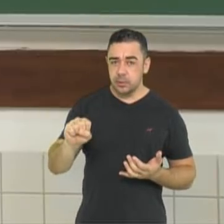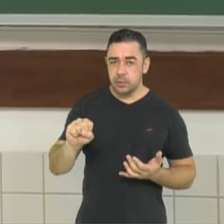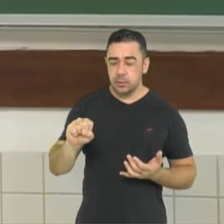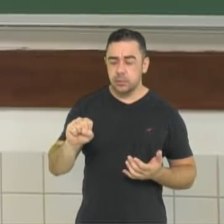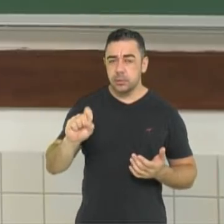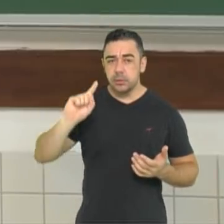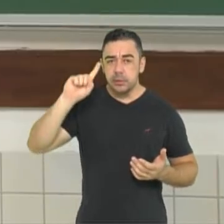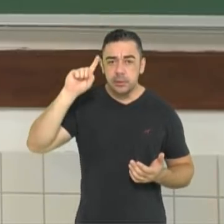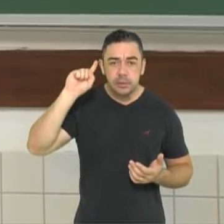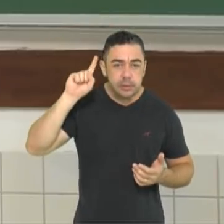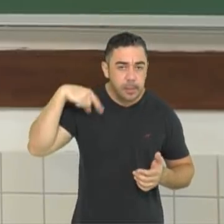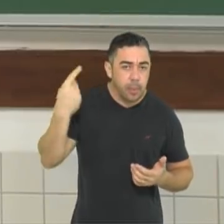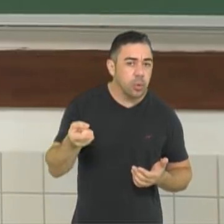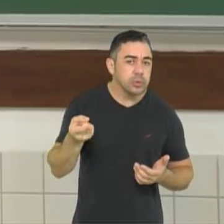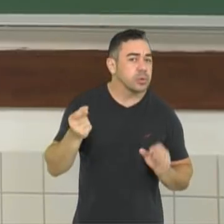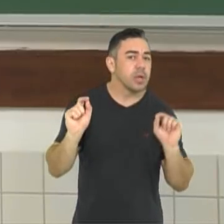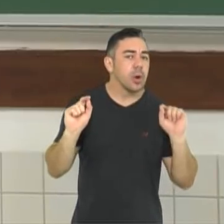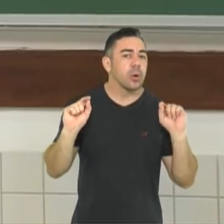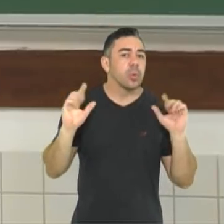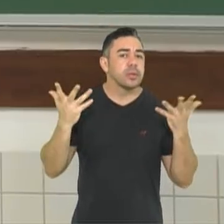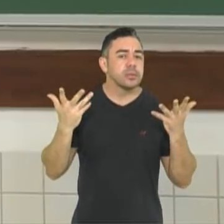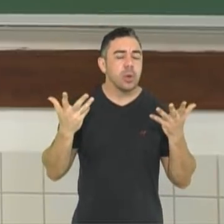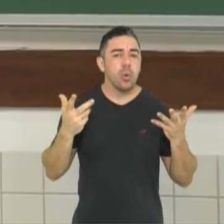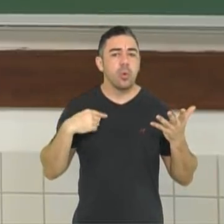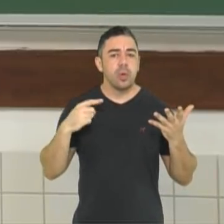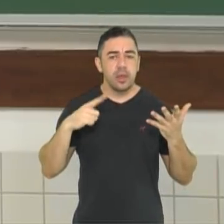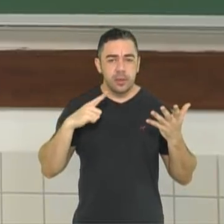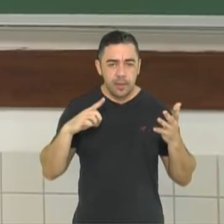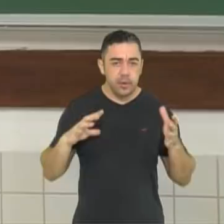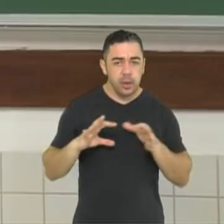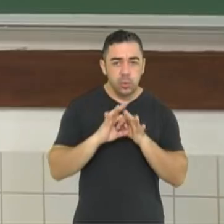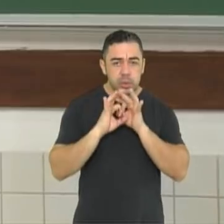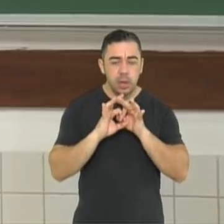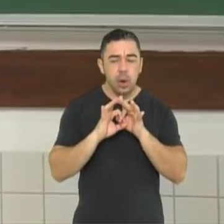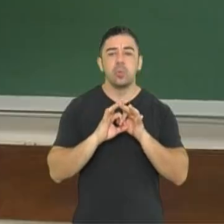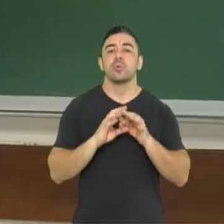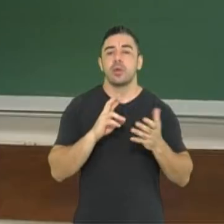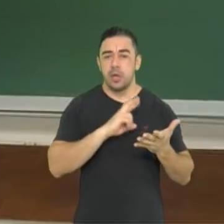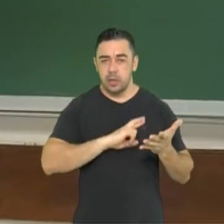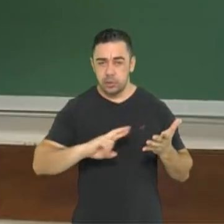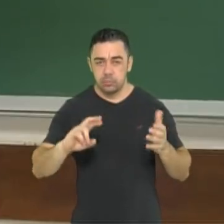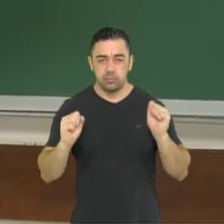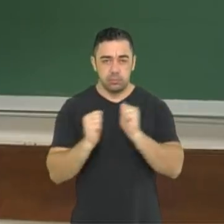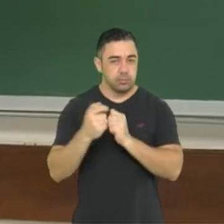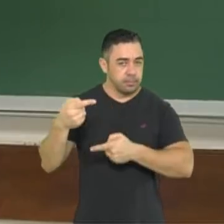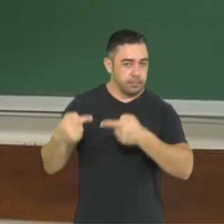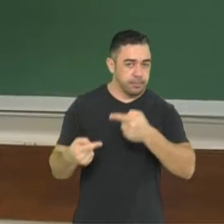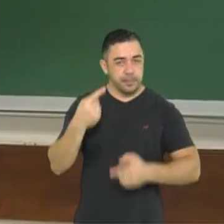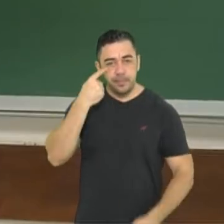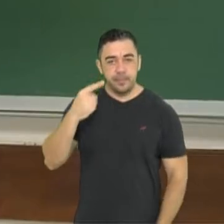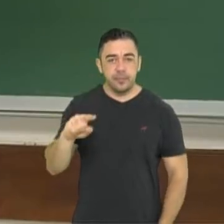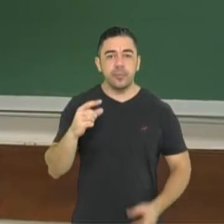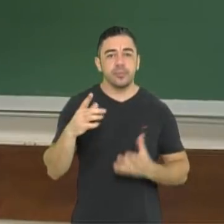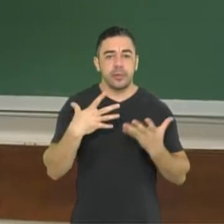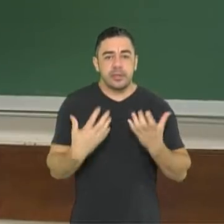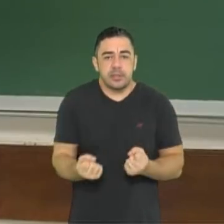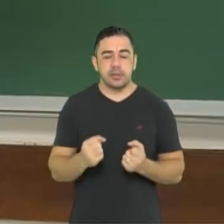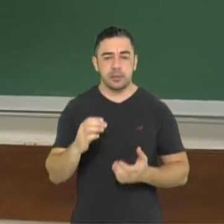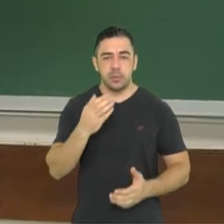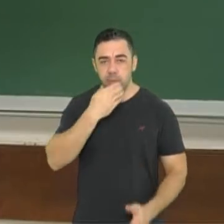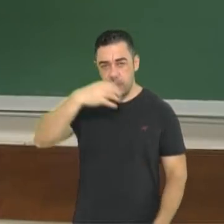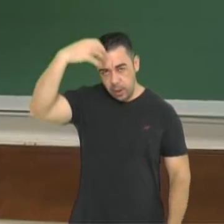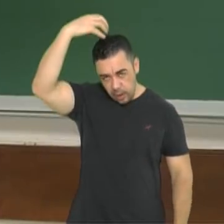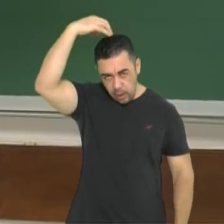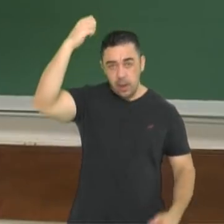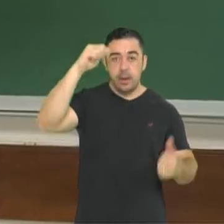esse reino que se estabilizou, se consolidou com o cristianismo, inclusive? Trabalhamos com aquela imagem da conversão de Clovis,